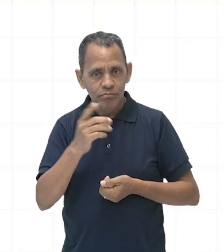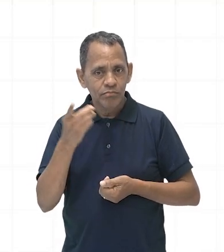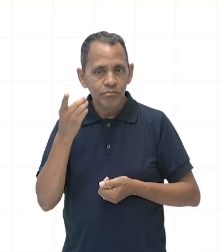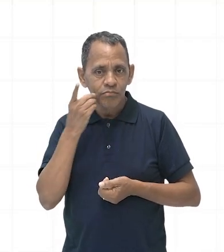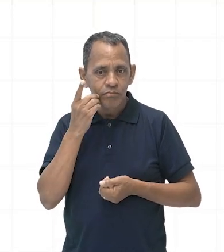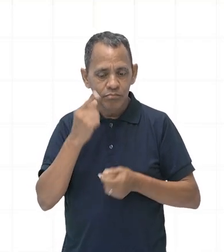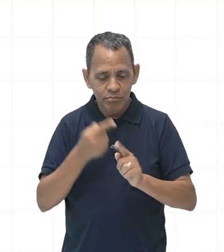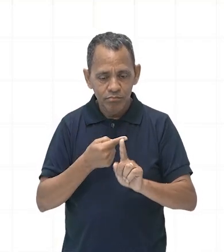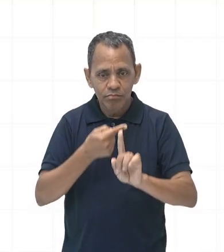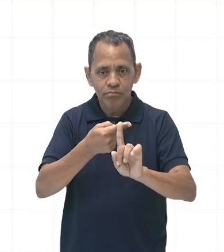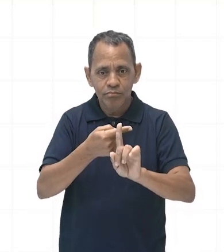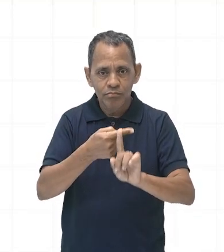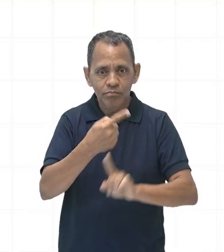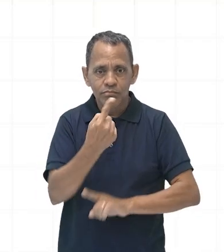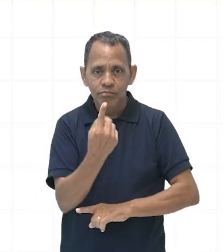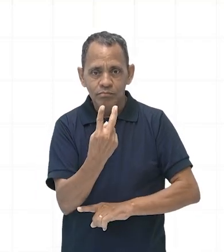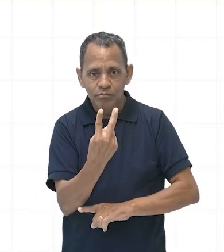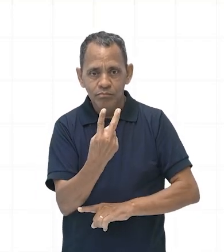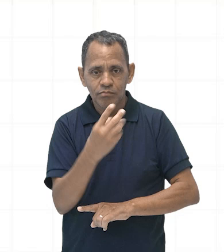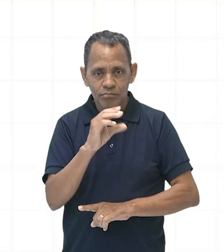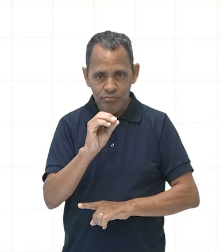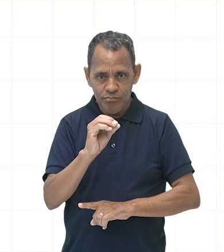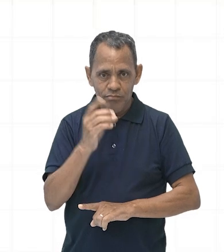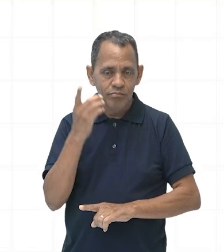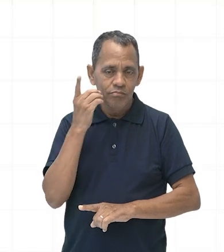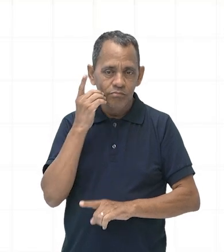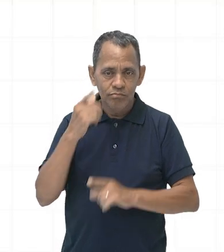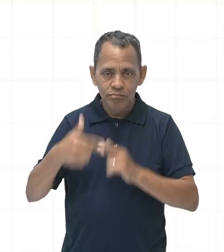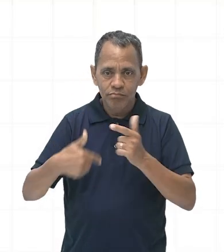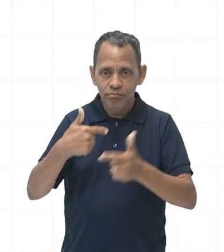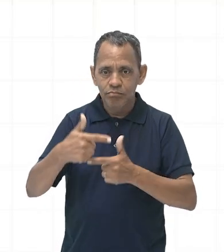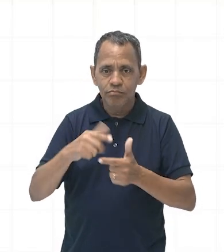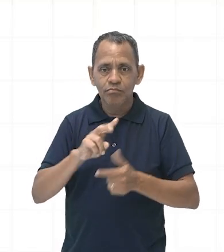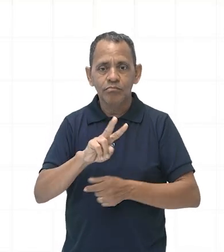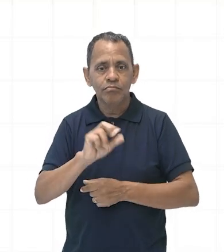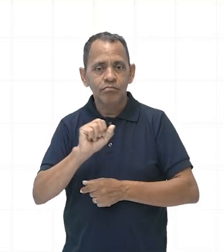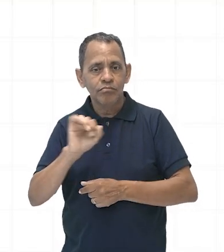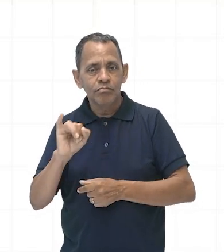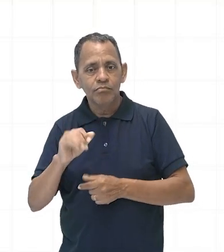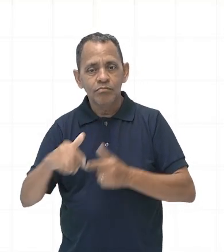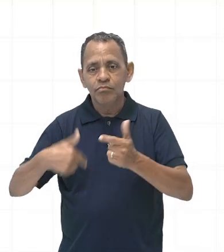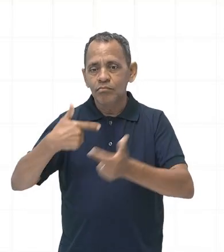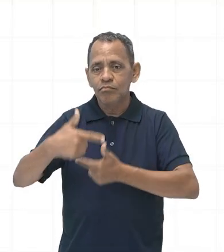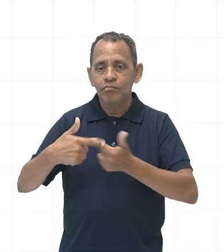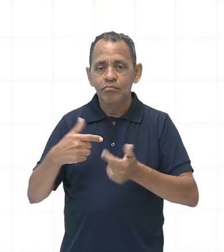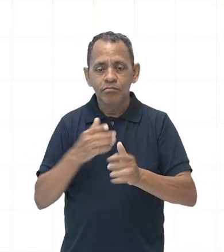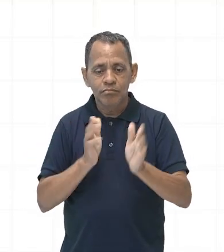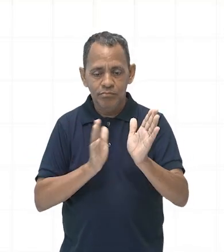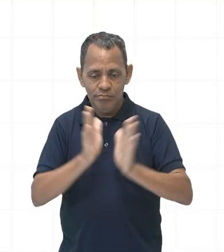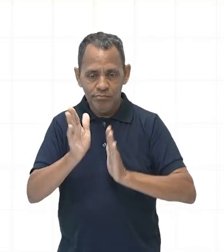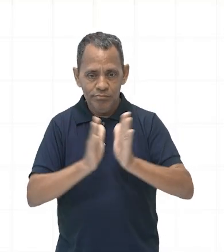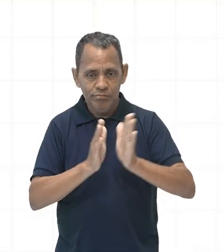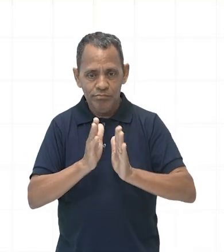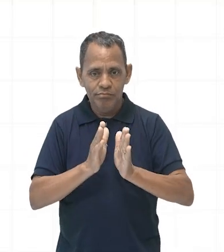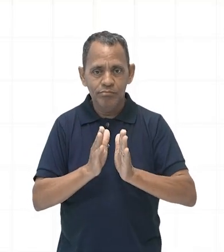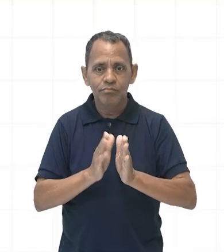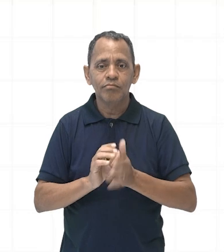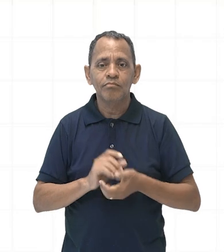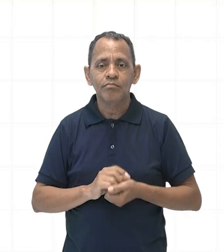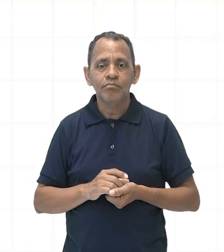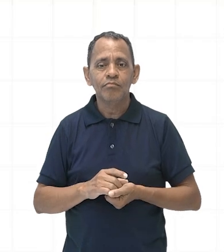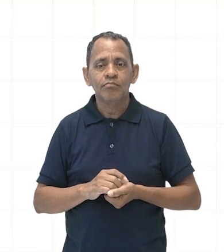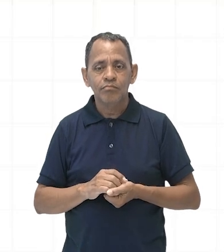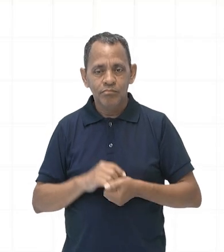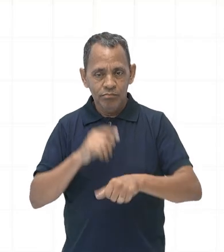né, mais 20 dias de trabalho e eles vão trabalhar por 4 horas. Beleza, professor? E